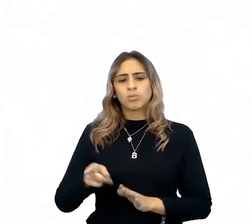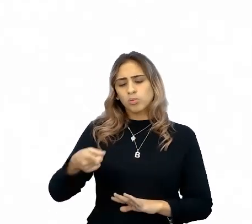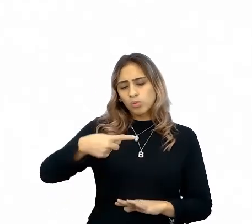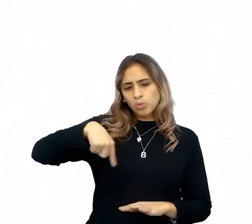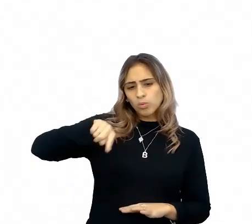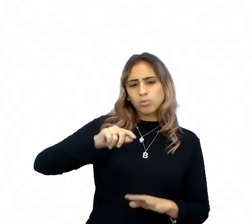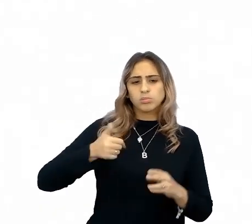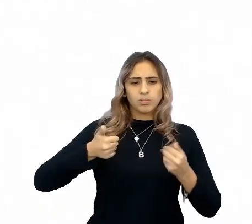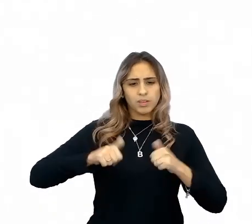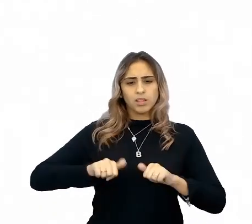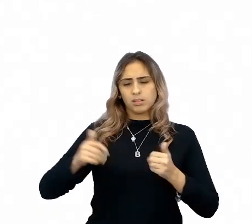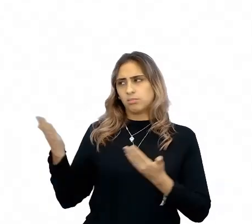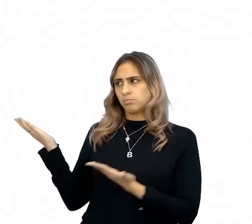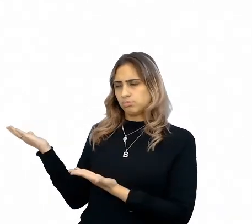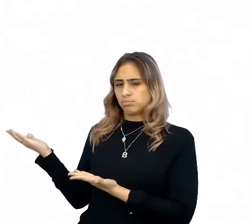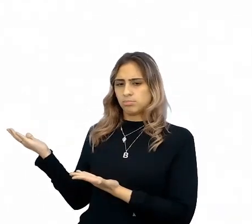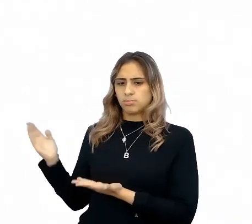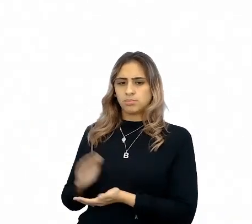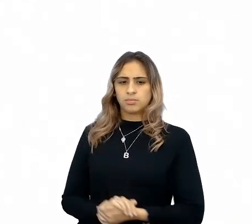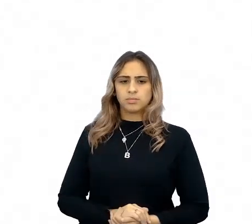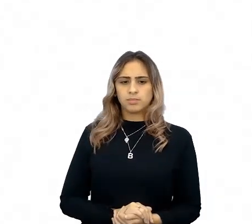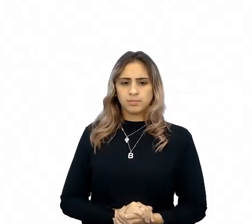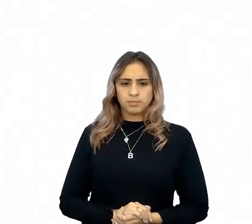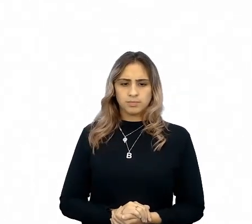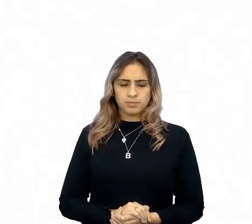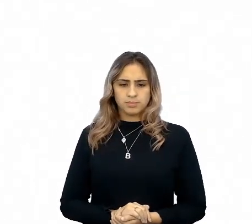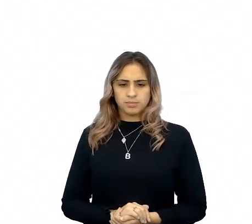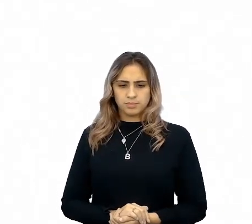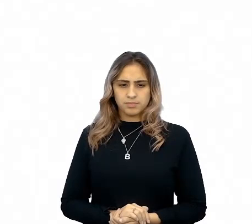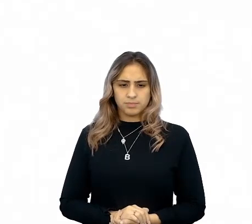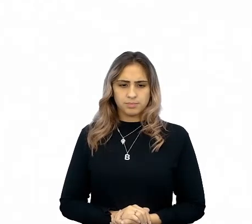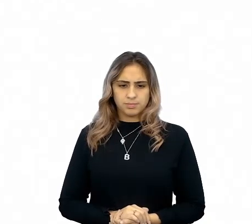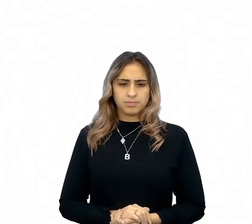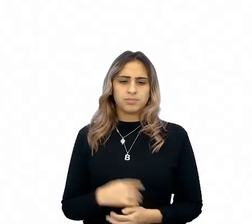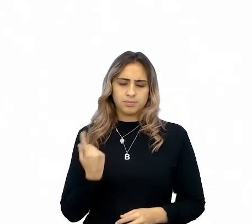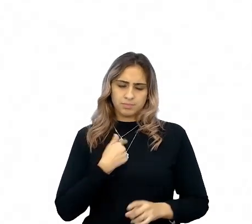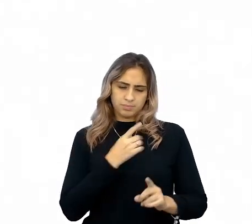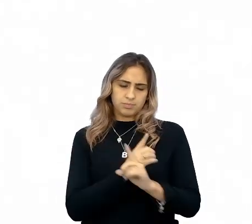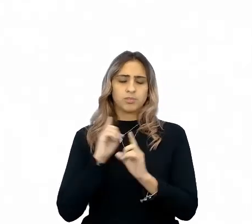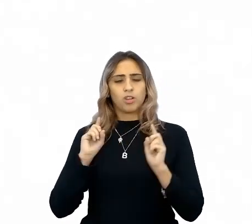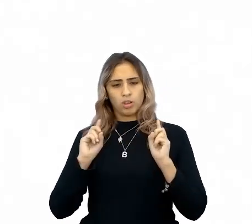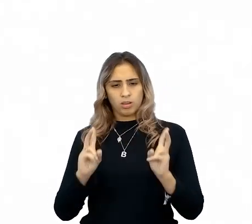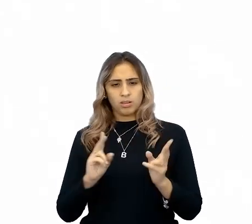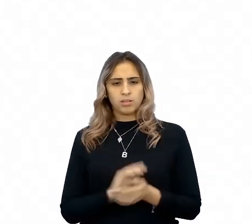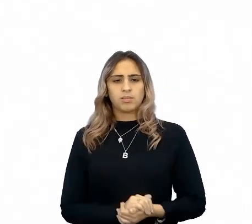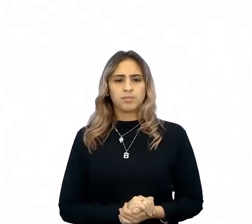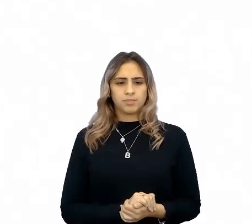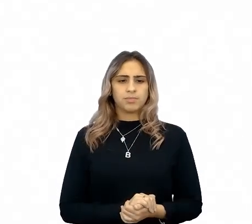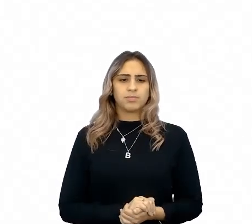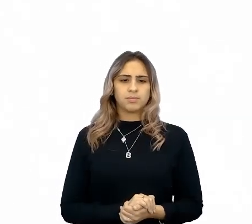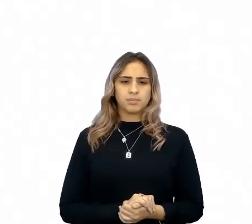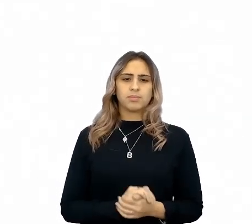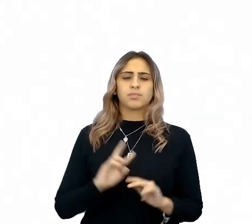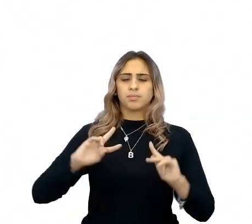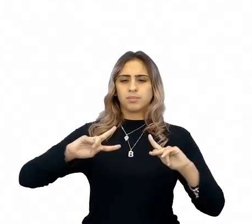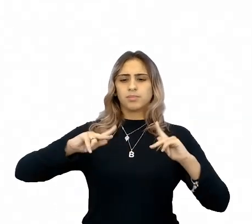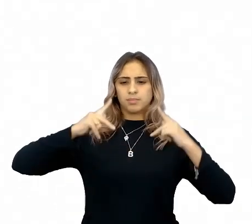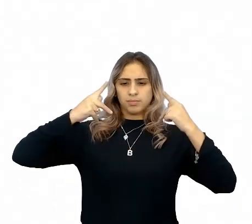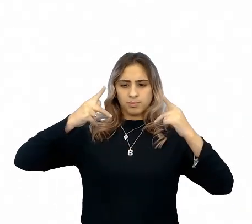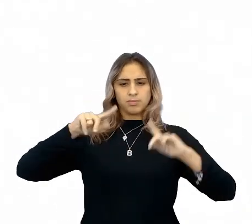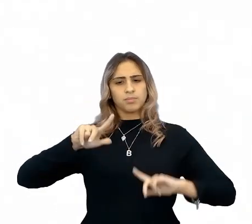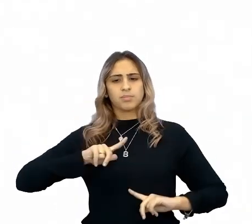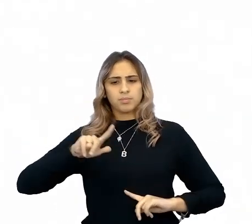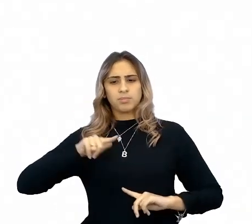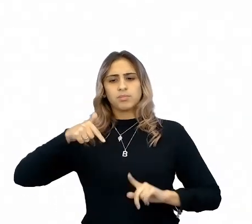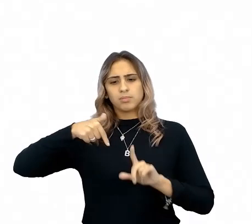que avaliem esse nosso encontro, tá bem? Tem aqui o link, tem